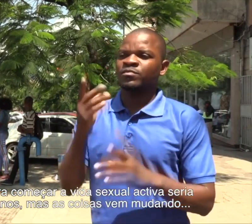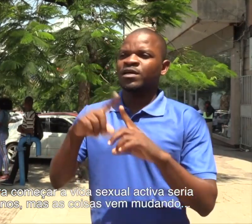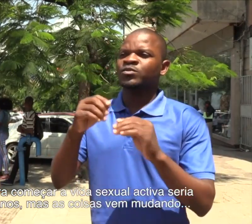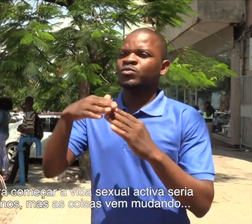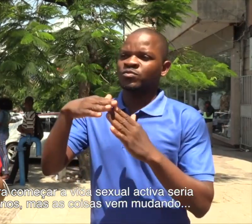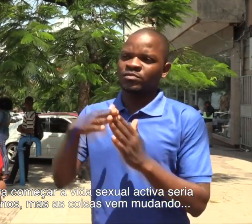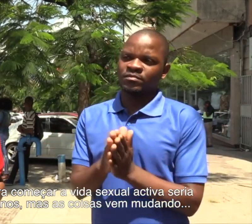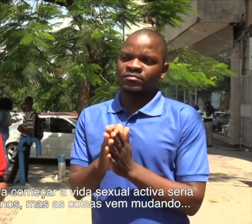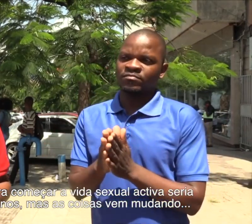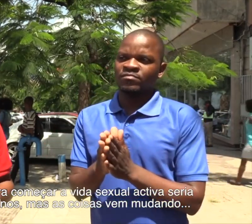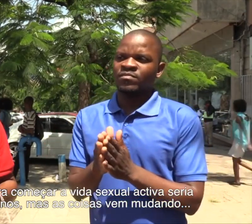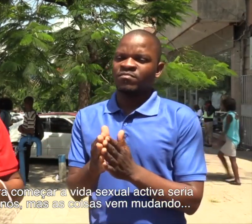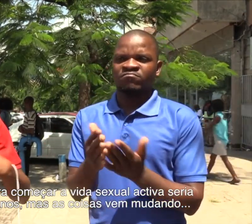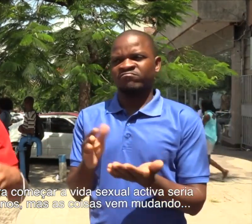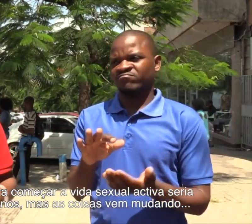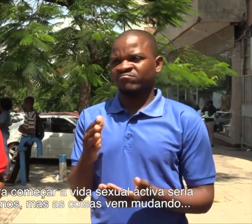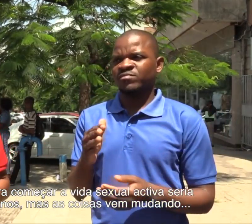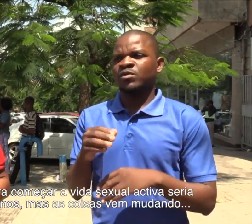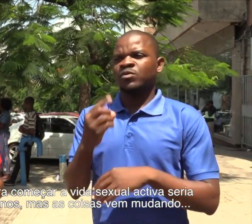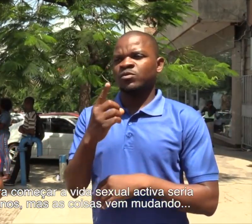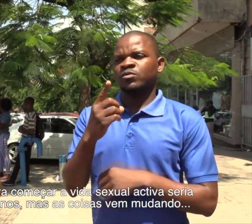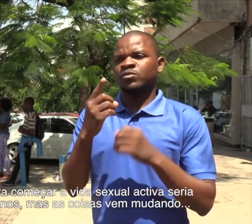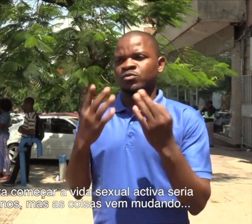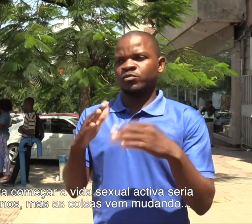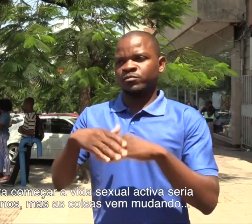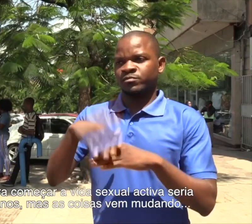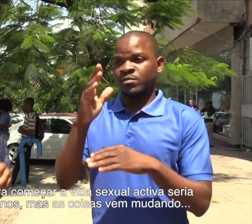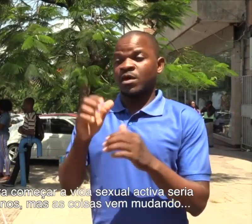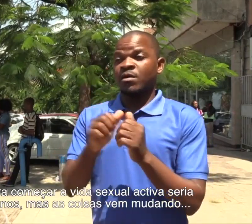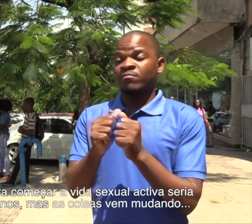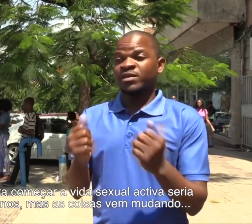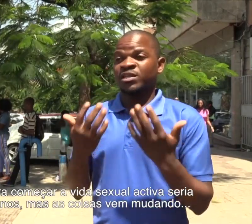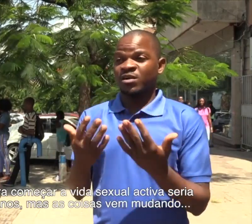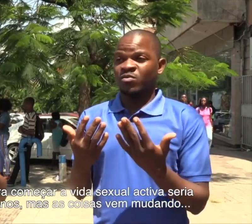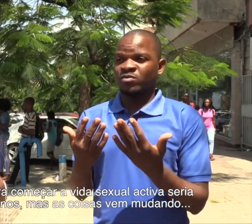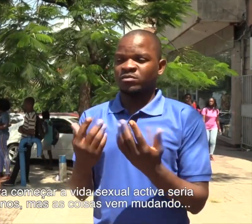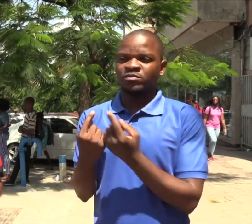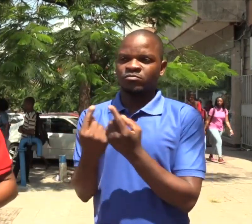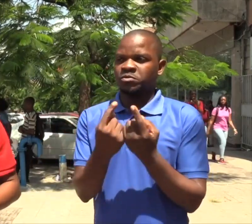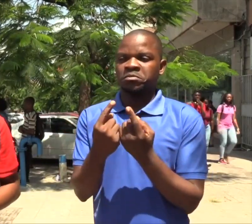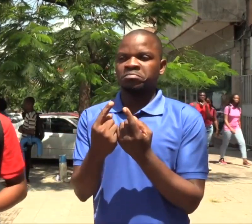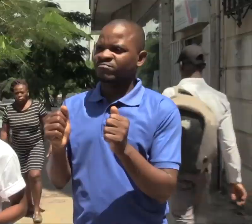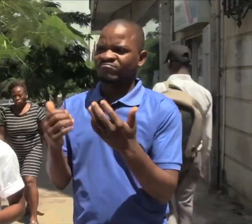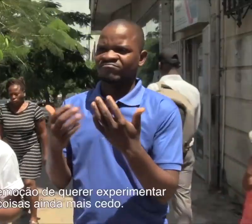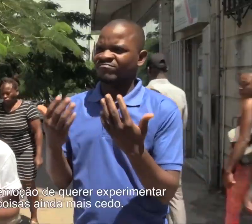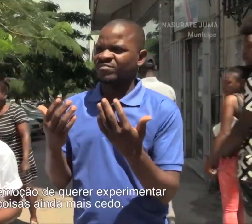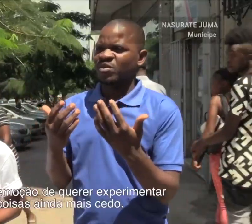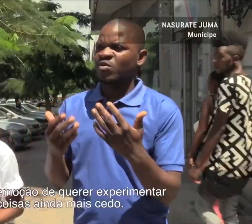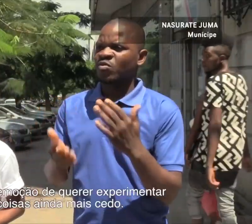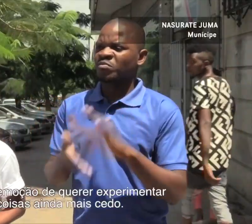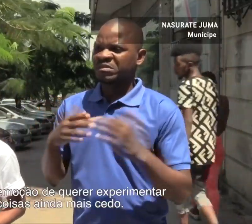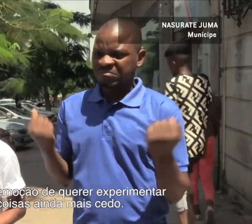sexual seria a partir de 18 anos mas as coisas vêm mudando Aquela